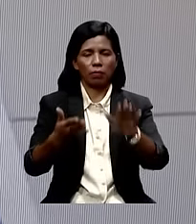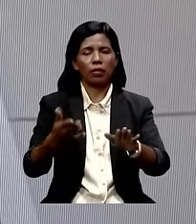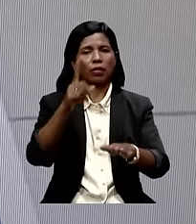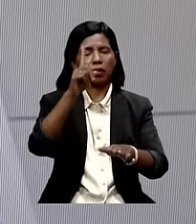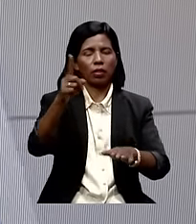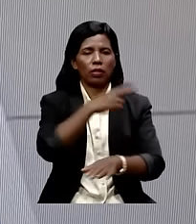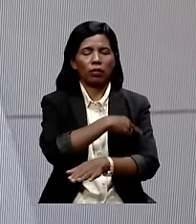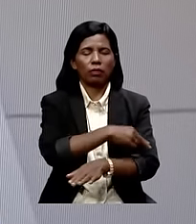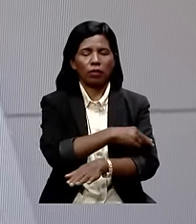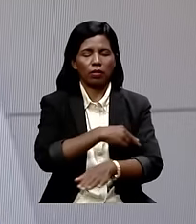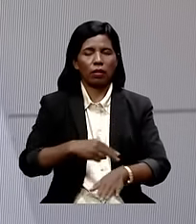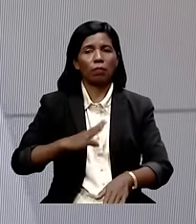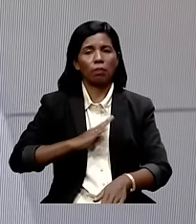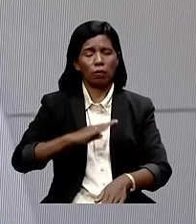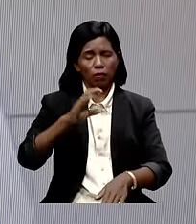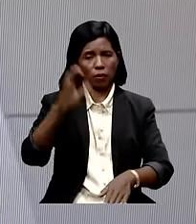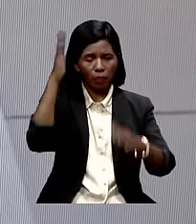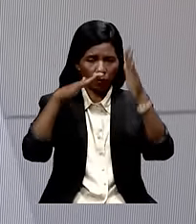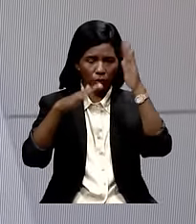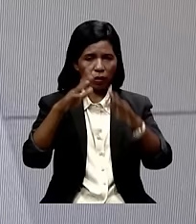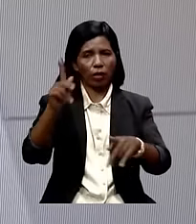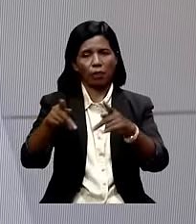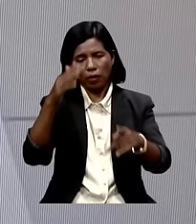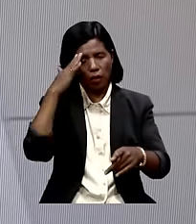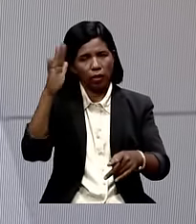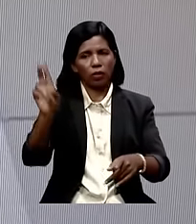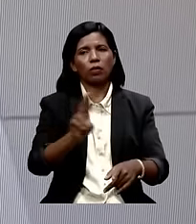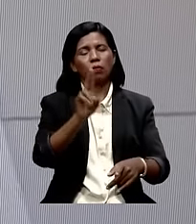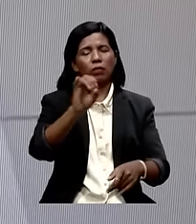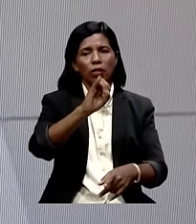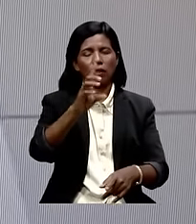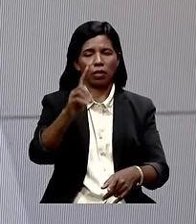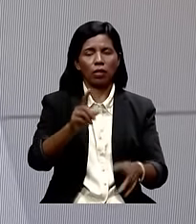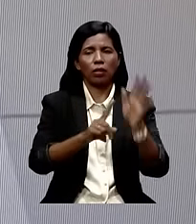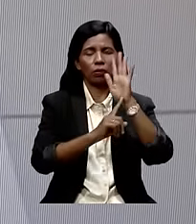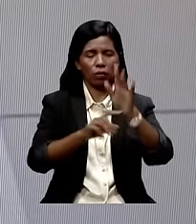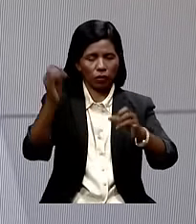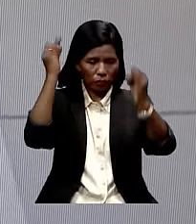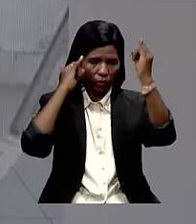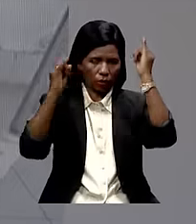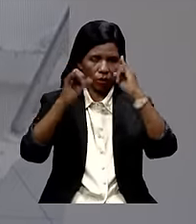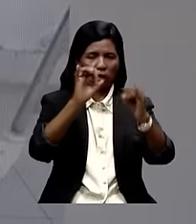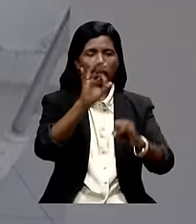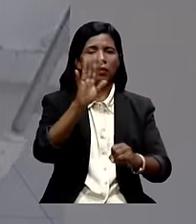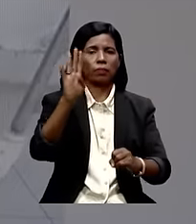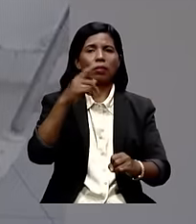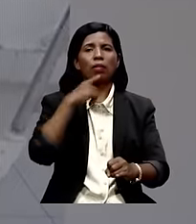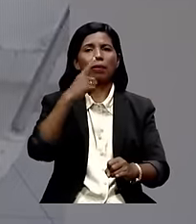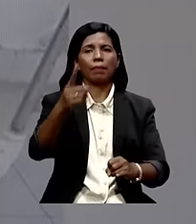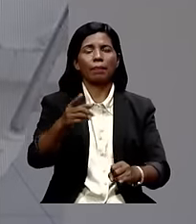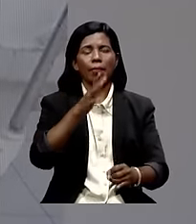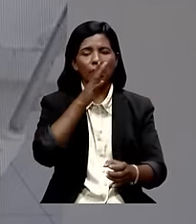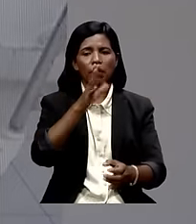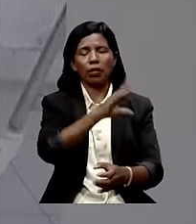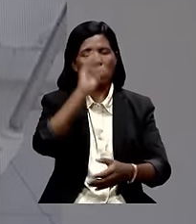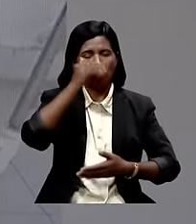ida i hospital Horex. O problema ne ema desconhecido usa di falso publica informação nia media social katak inan ho'oan